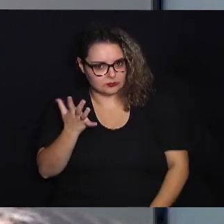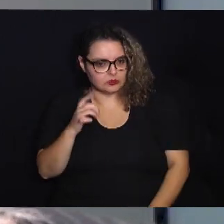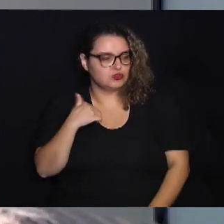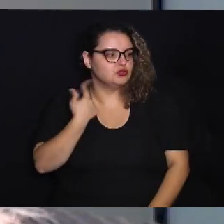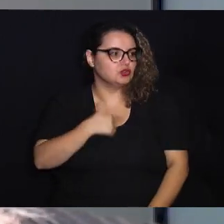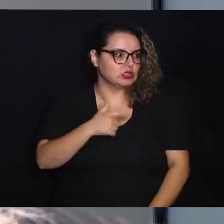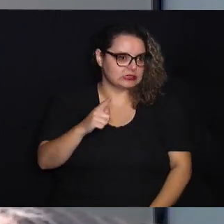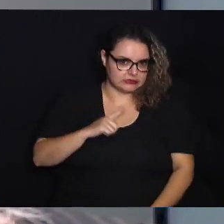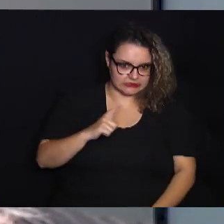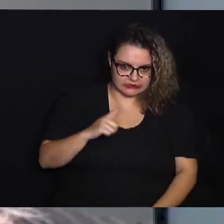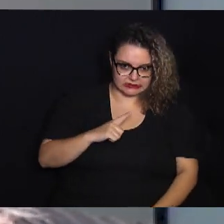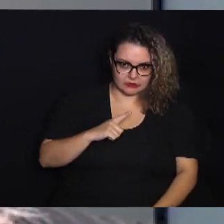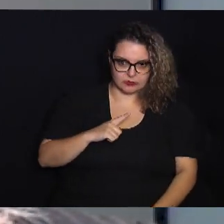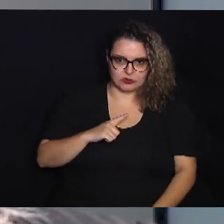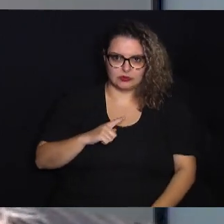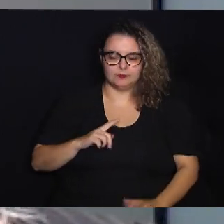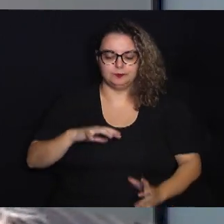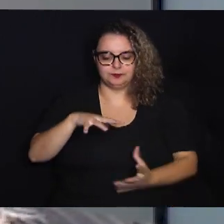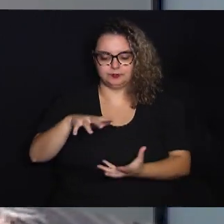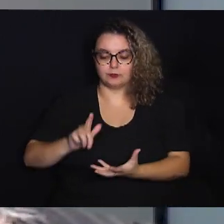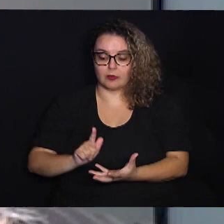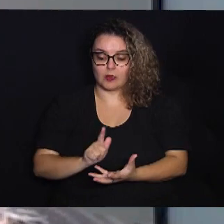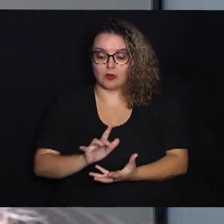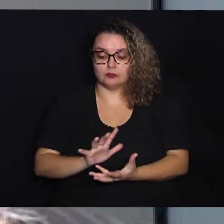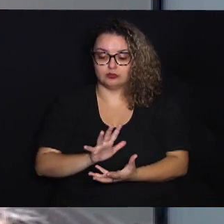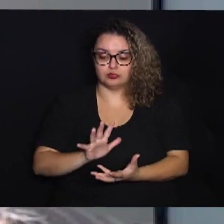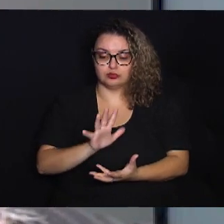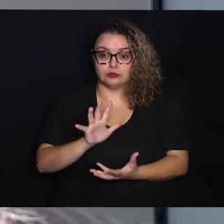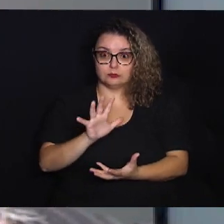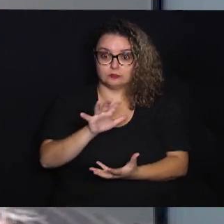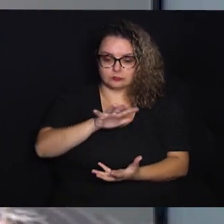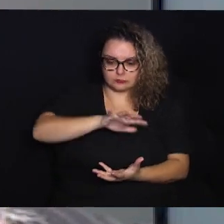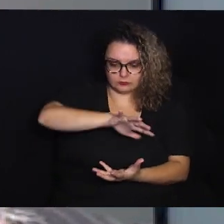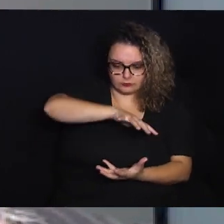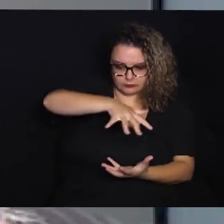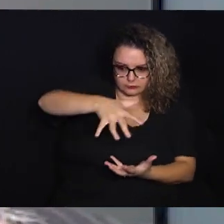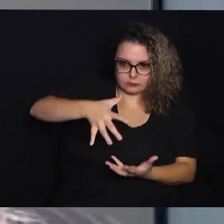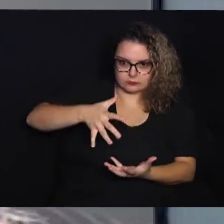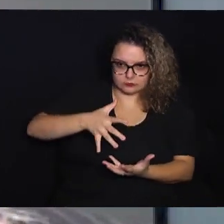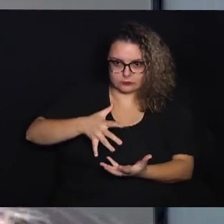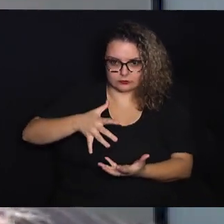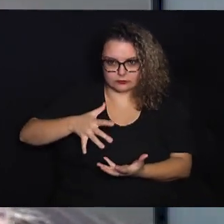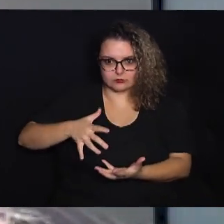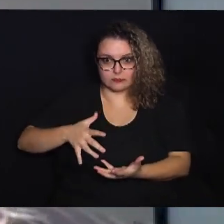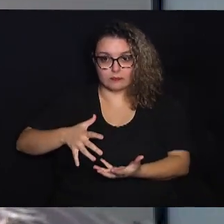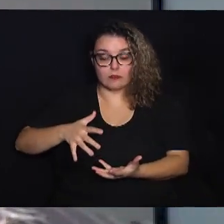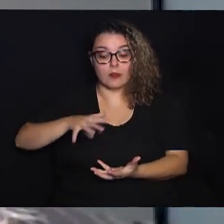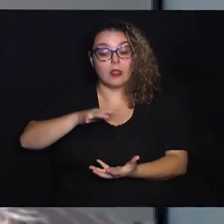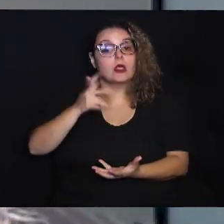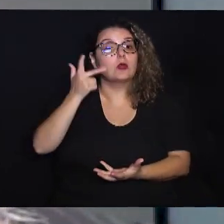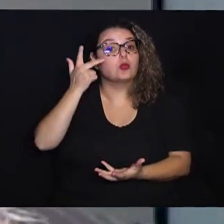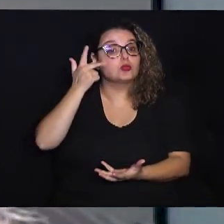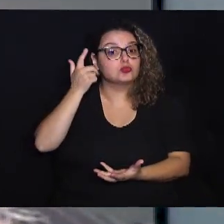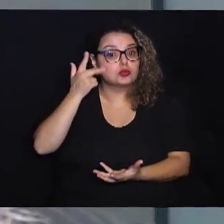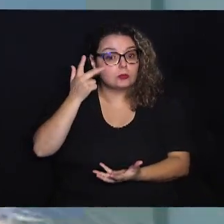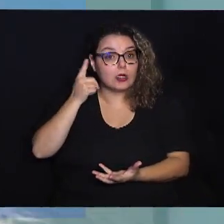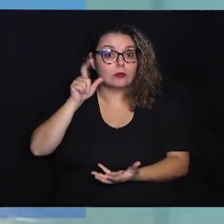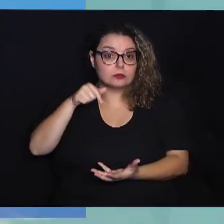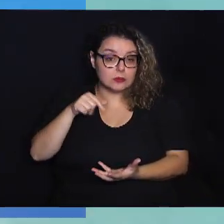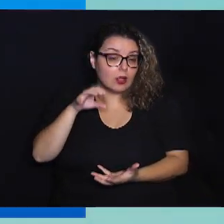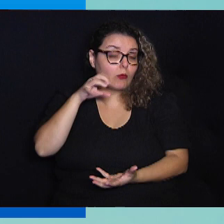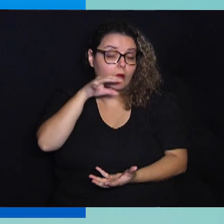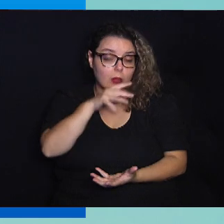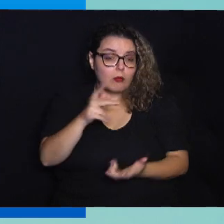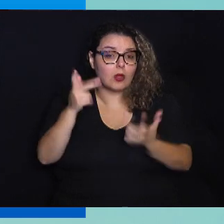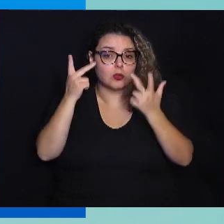acontece? Nós temos os gases que estão presentes na atmosfera em uma quantidade normal, que é